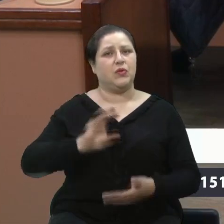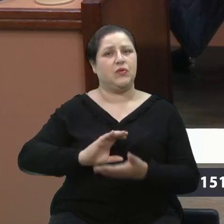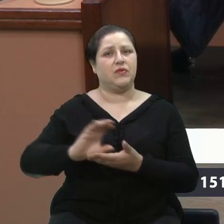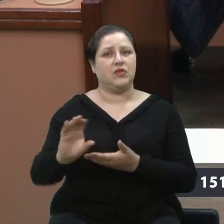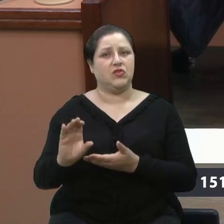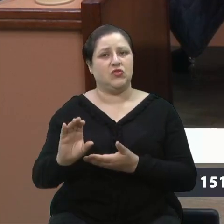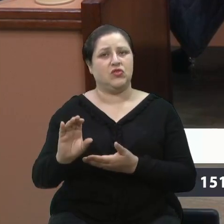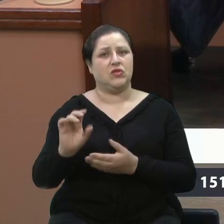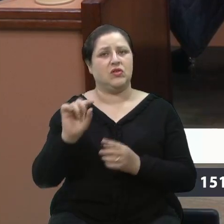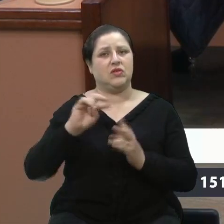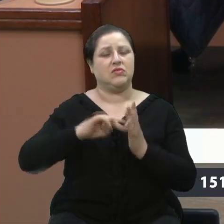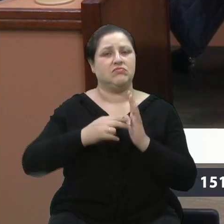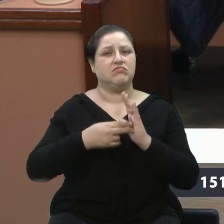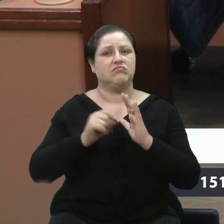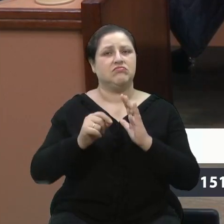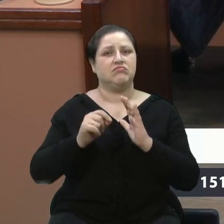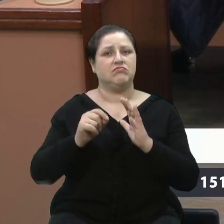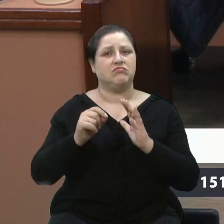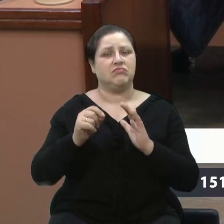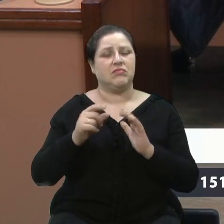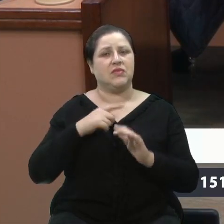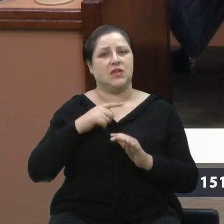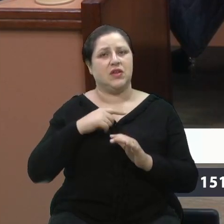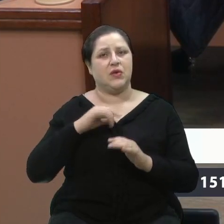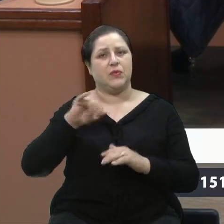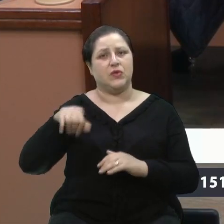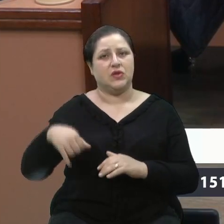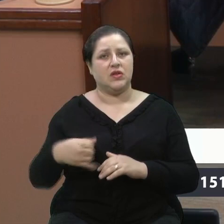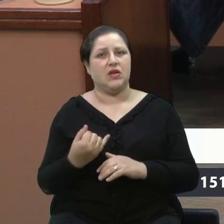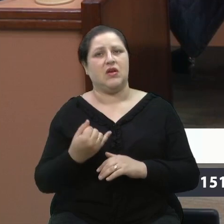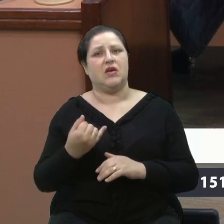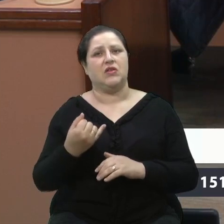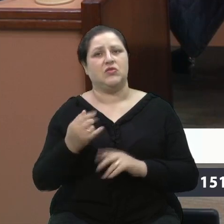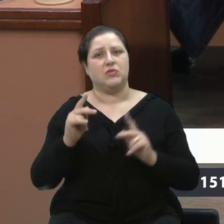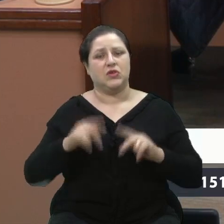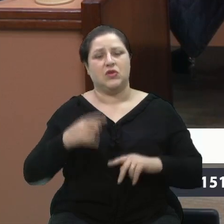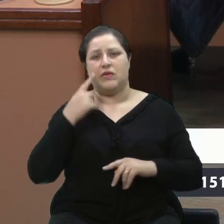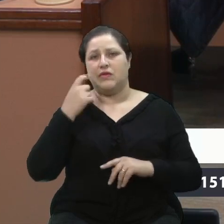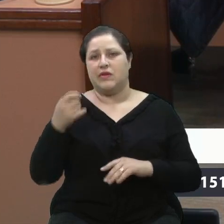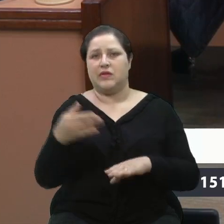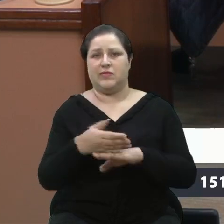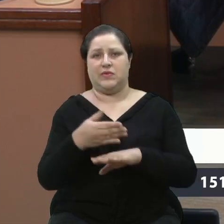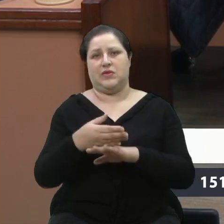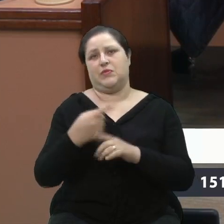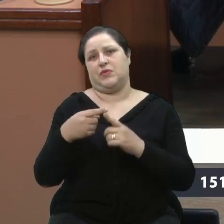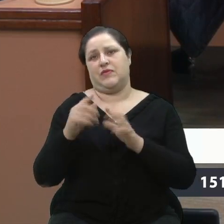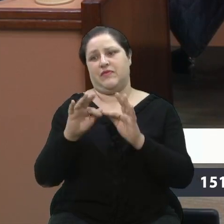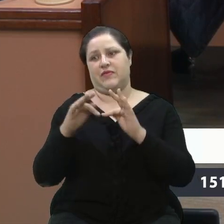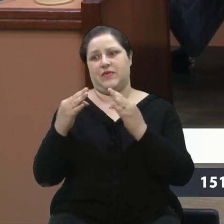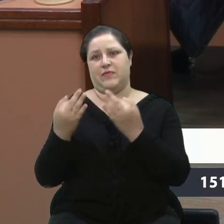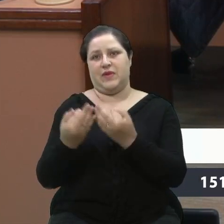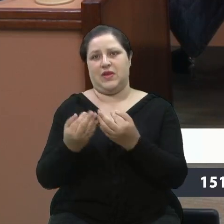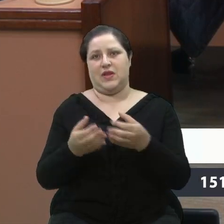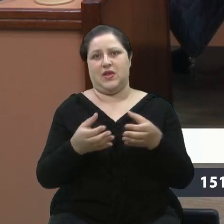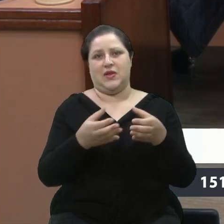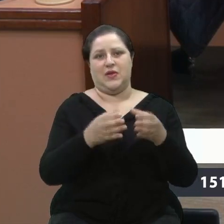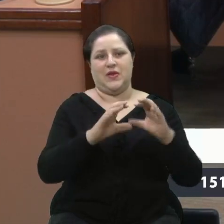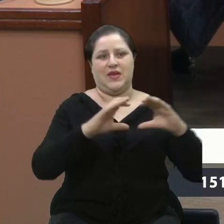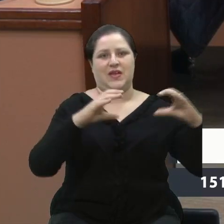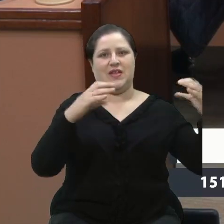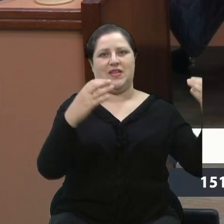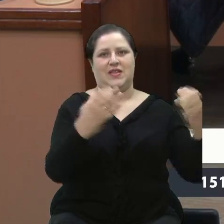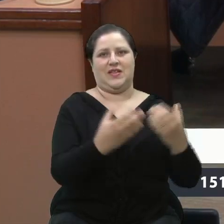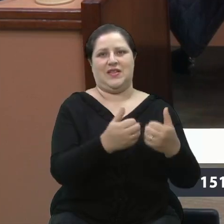no sentido de gerar oportunidade de atração, porque as famílias têm que estar presentes no estádio. A gente fica triste